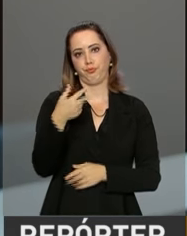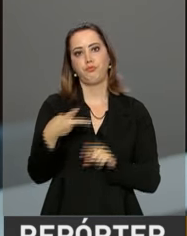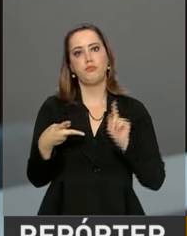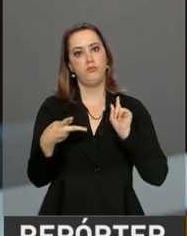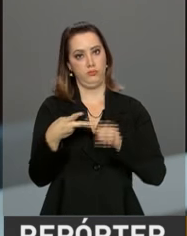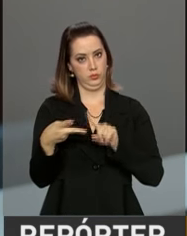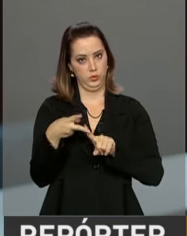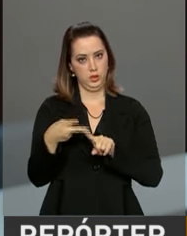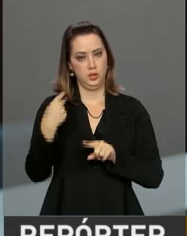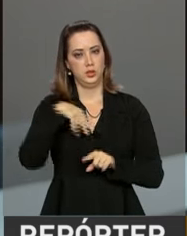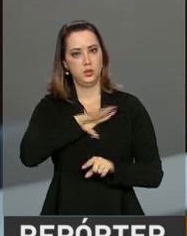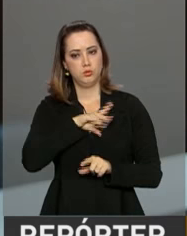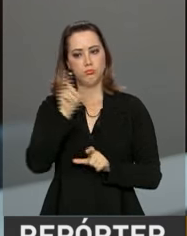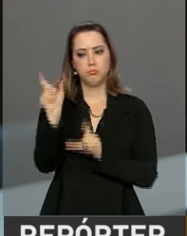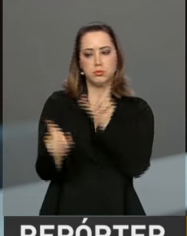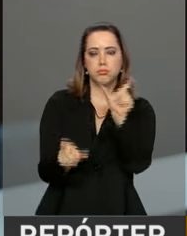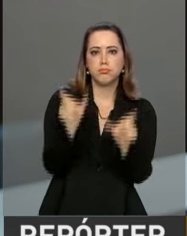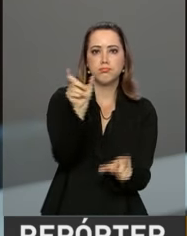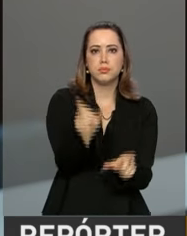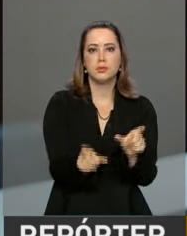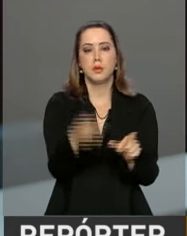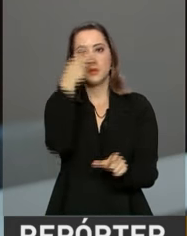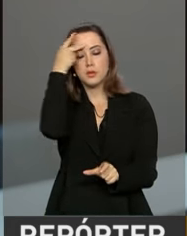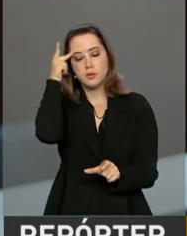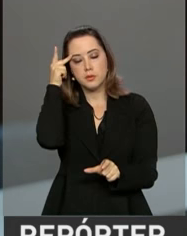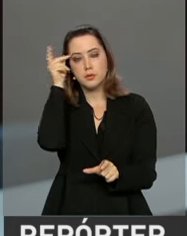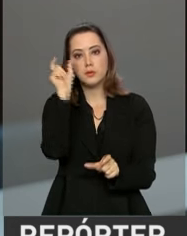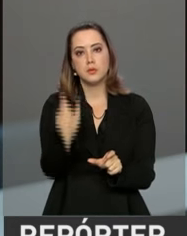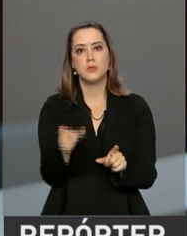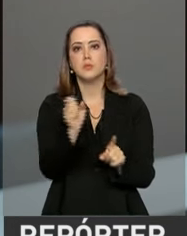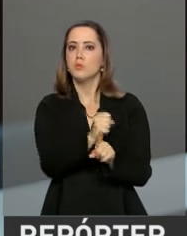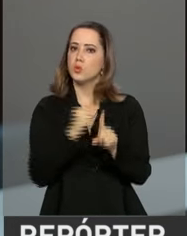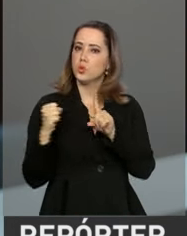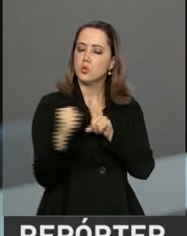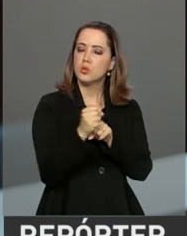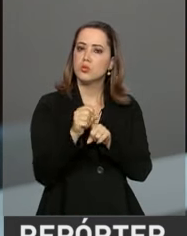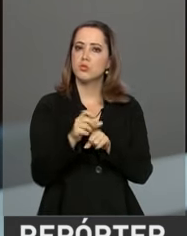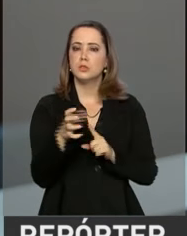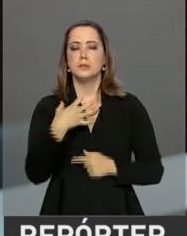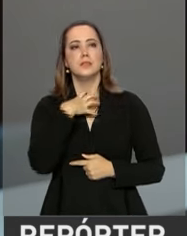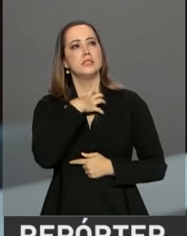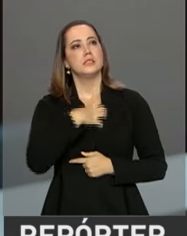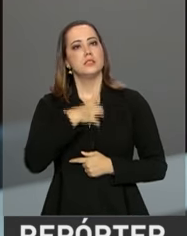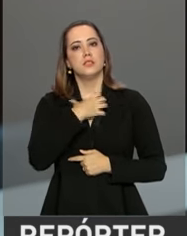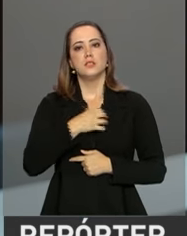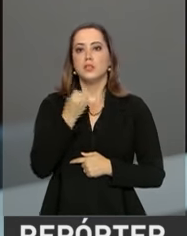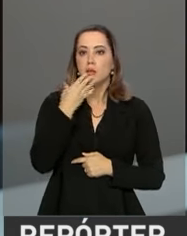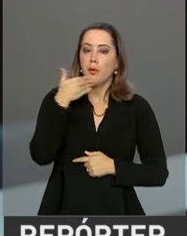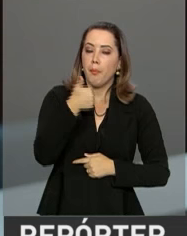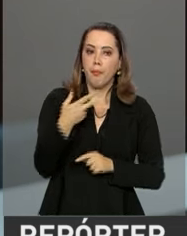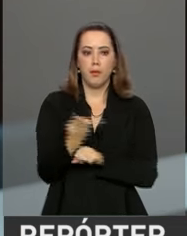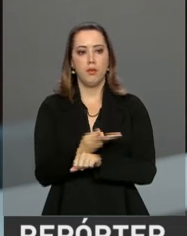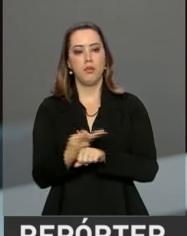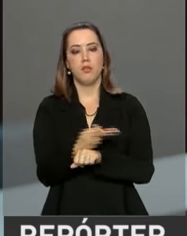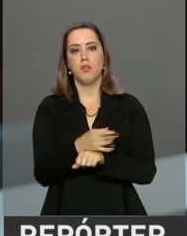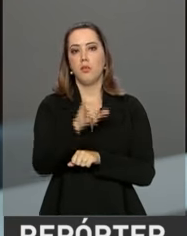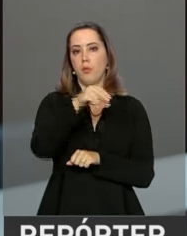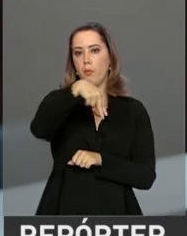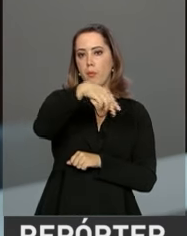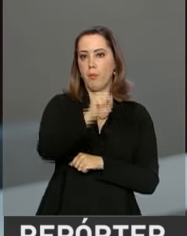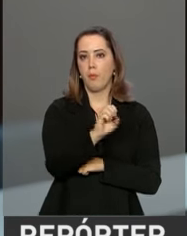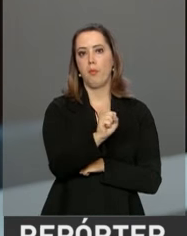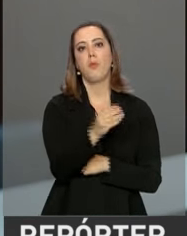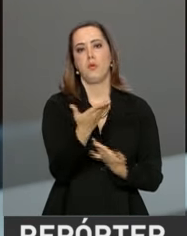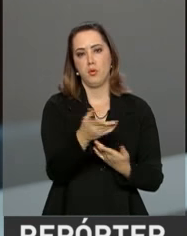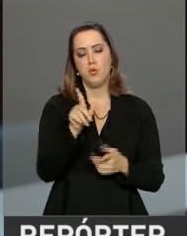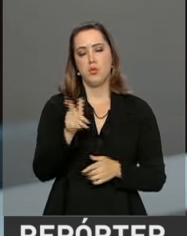humanização. Nós precisamos fazer com que o cidadão brasileiro se sinta um pouco mais querido quando procura o INSS. Ele já tem no